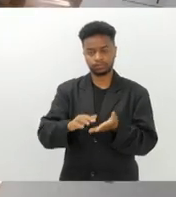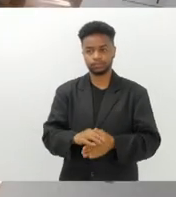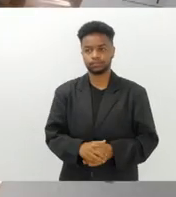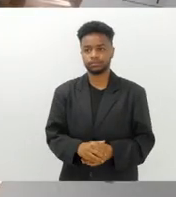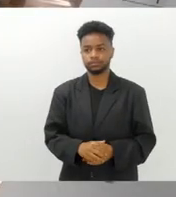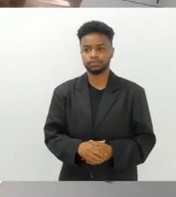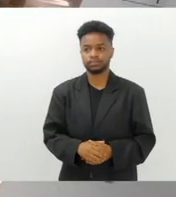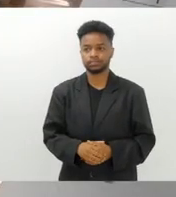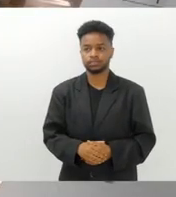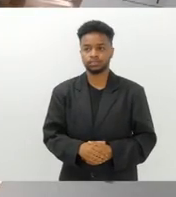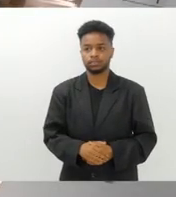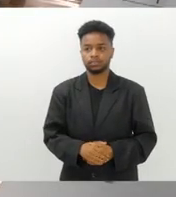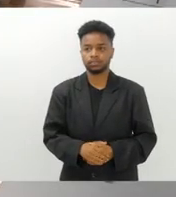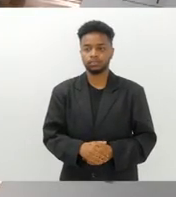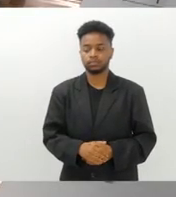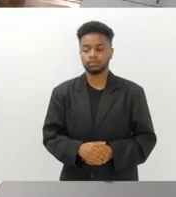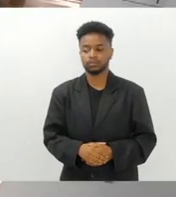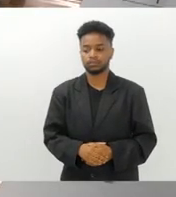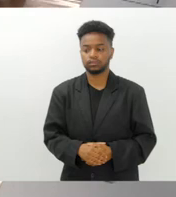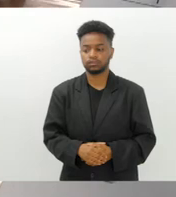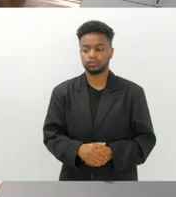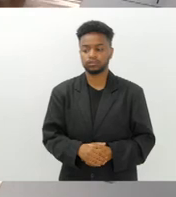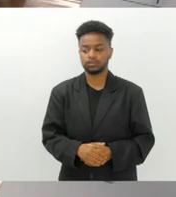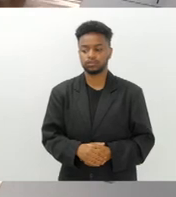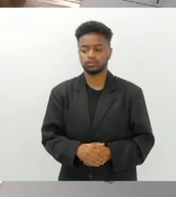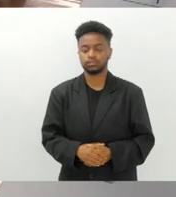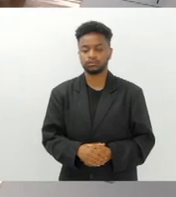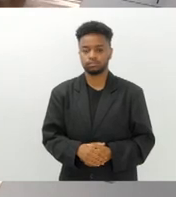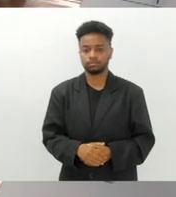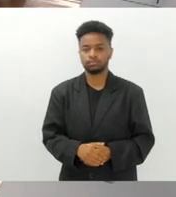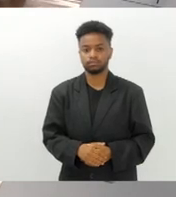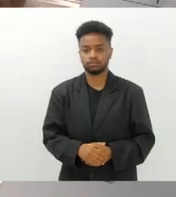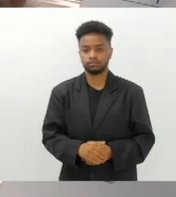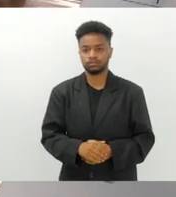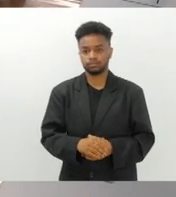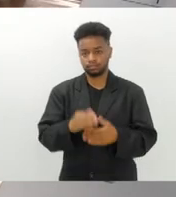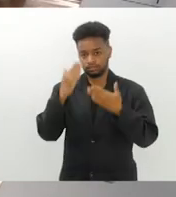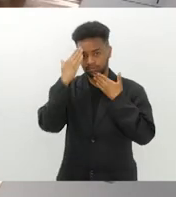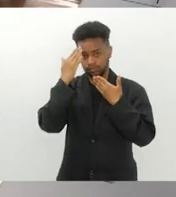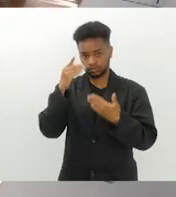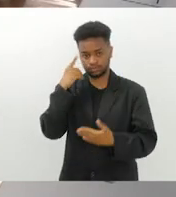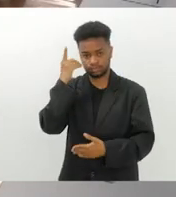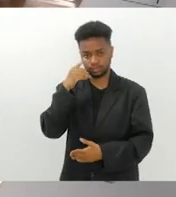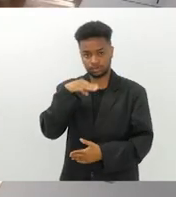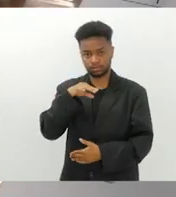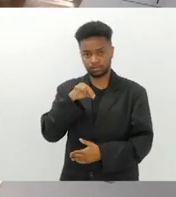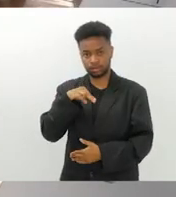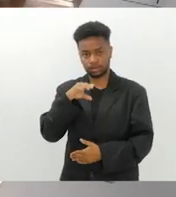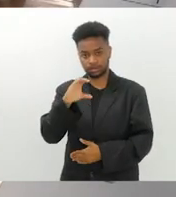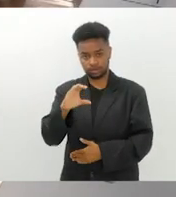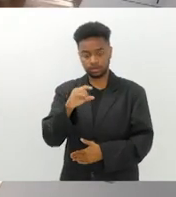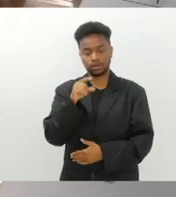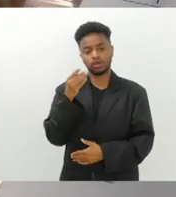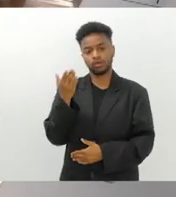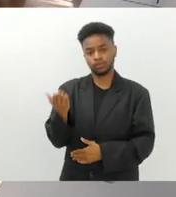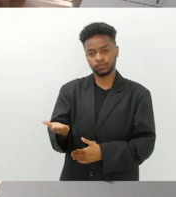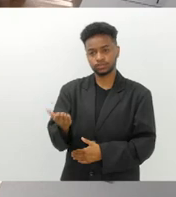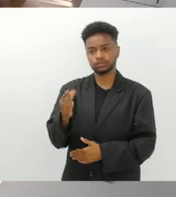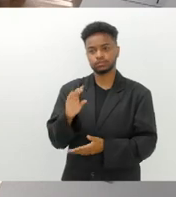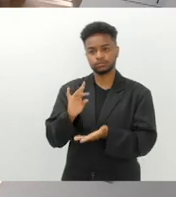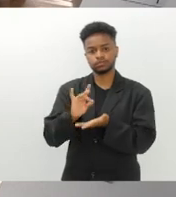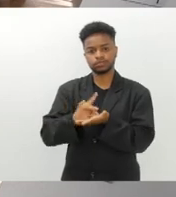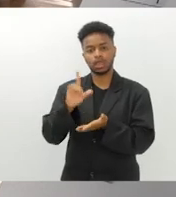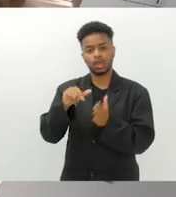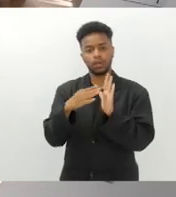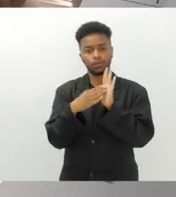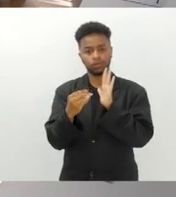Muito obrigado. Som. Muito obrigado, deputado Carlos Mink. Vossa Excelência é uma inspiração para